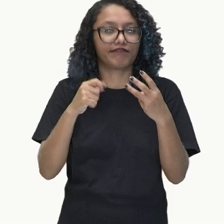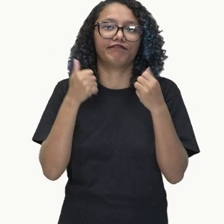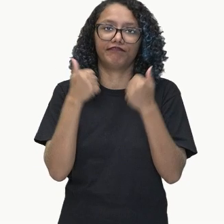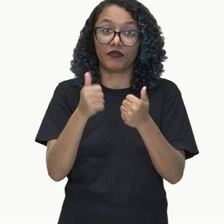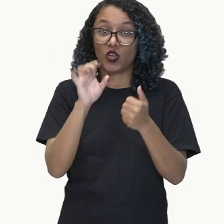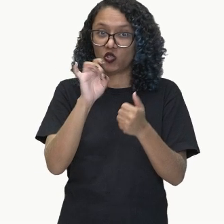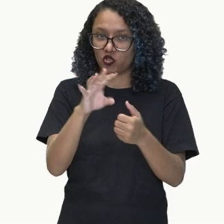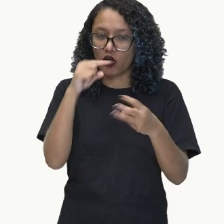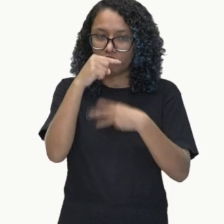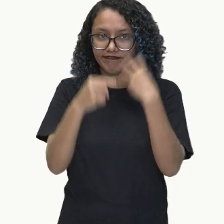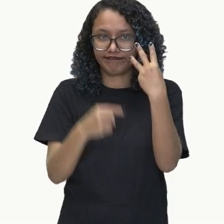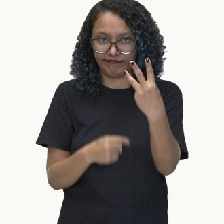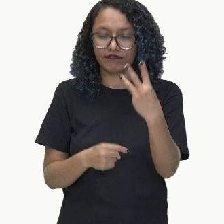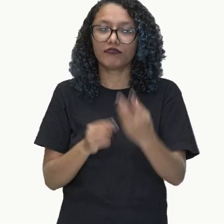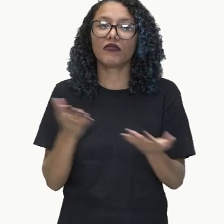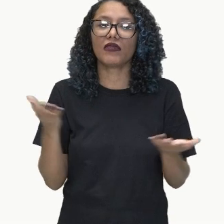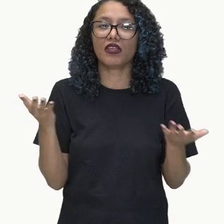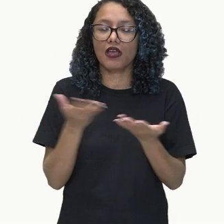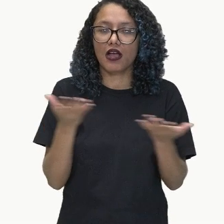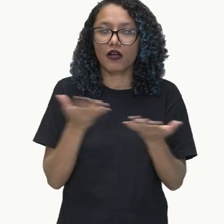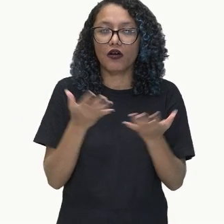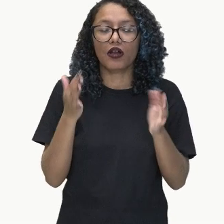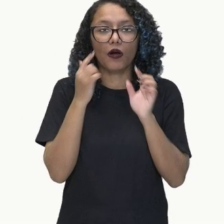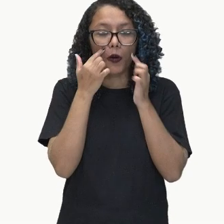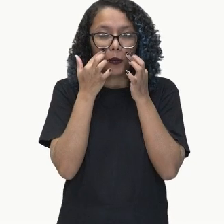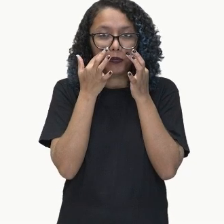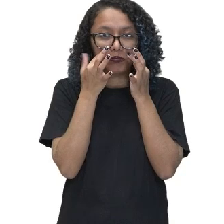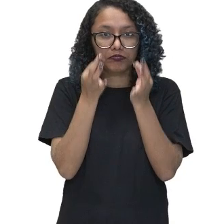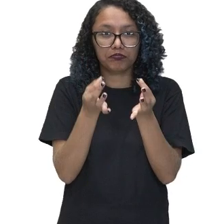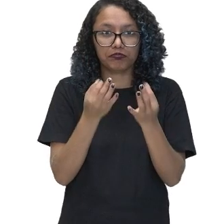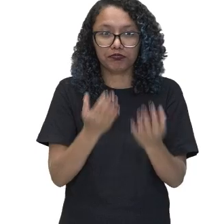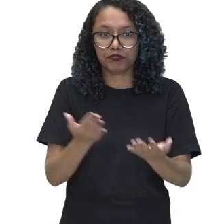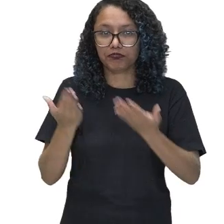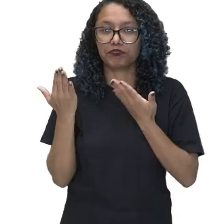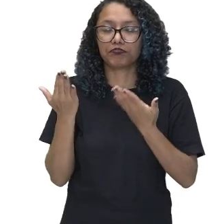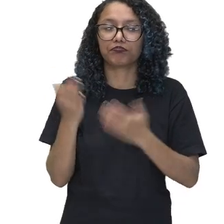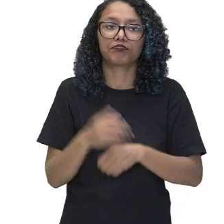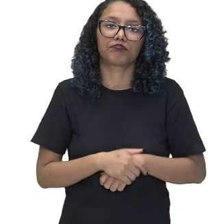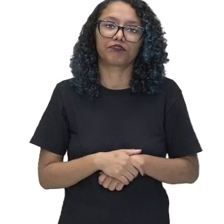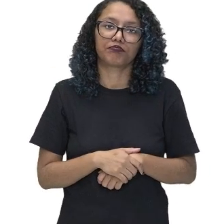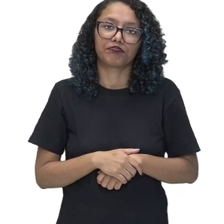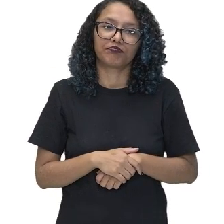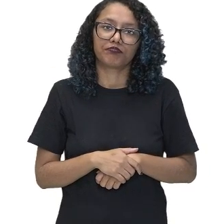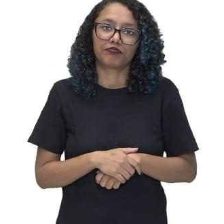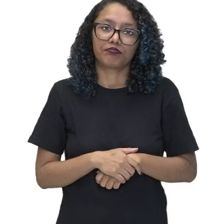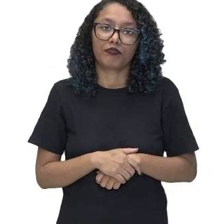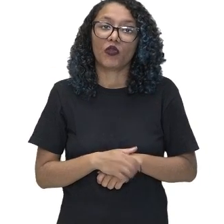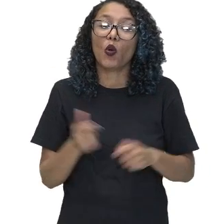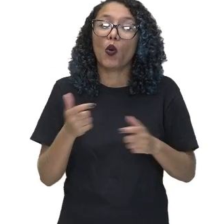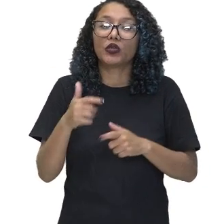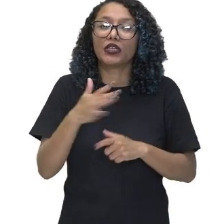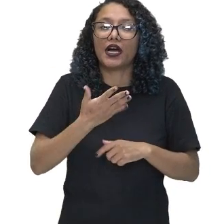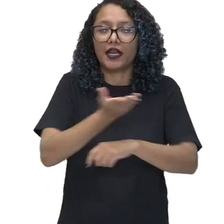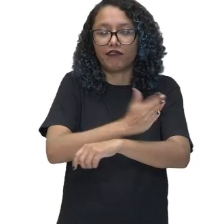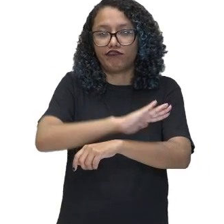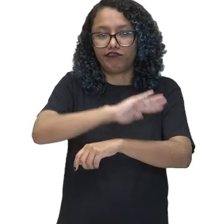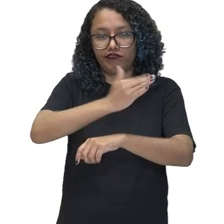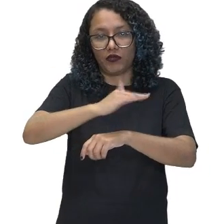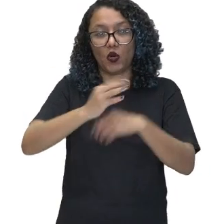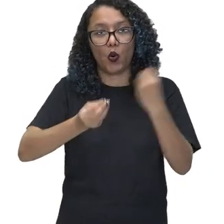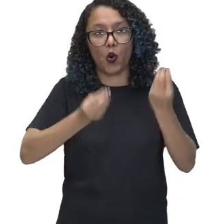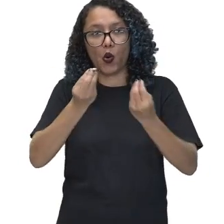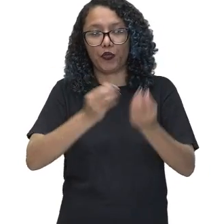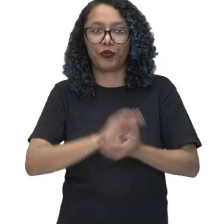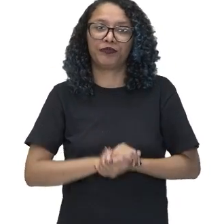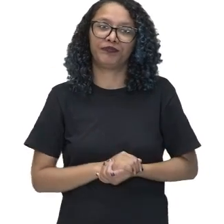ok? E agora eu convido vocês aqui comigo para vocês verificarem justamente essa parte do relevo e da hidrografia. Então